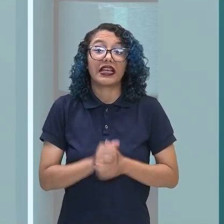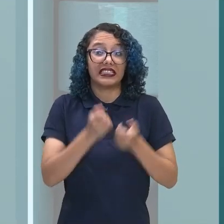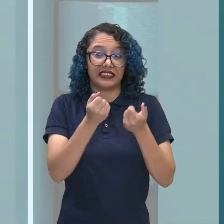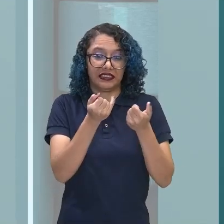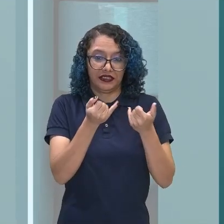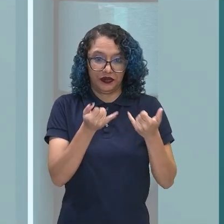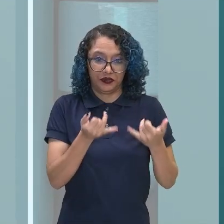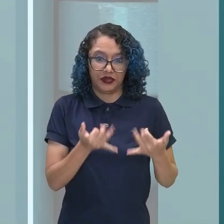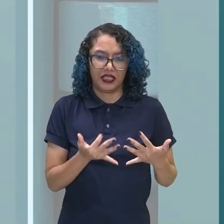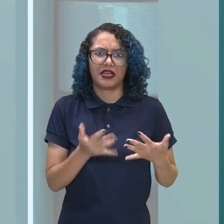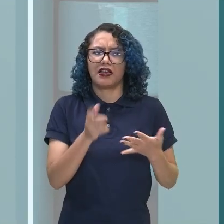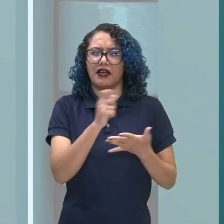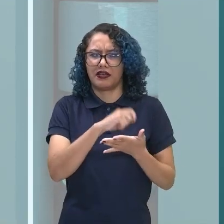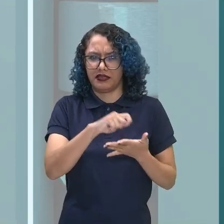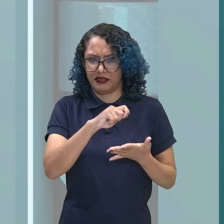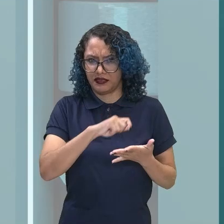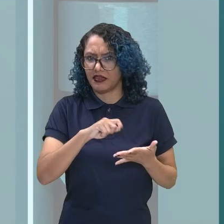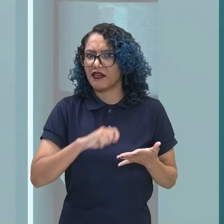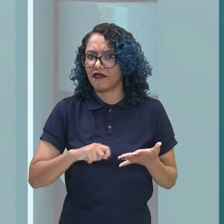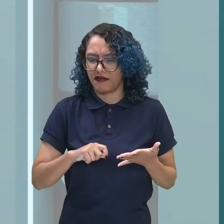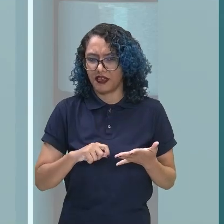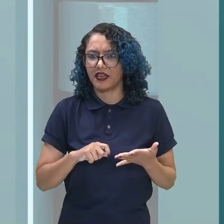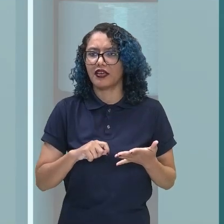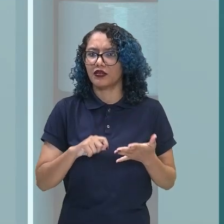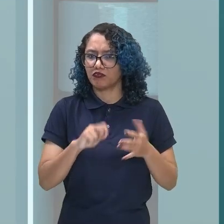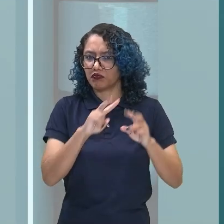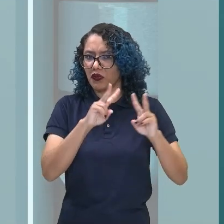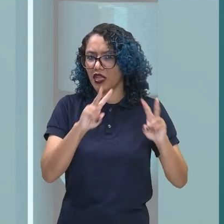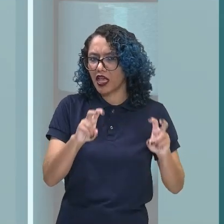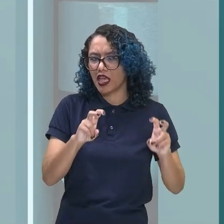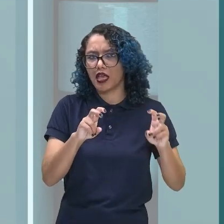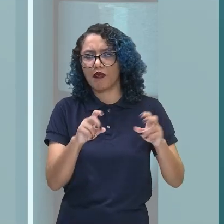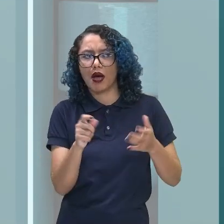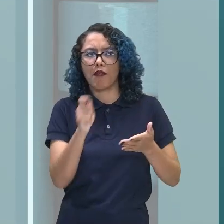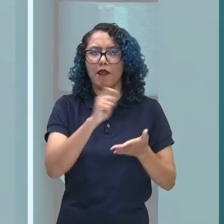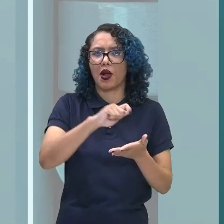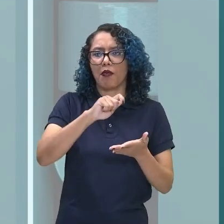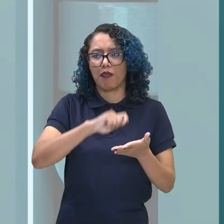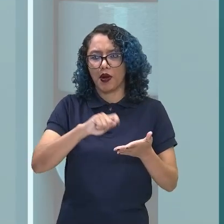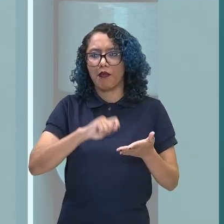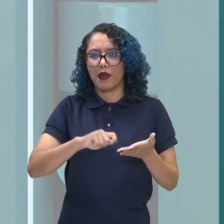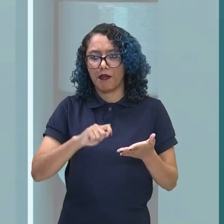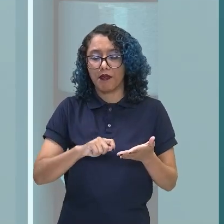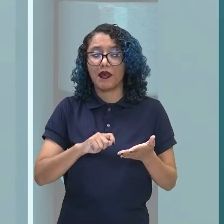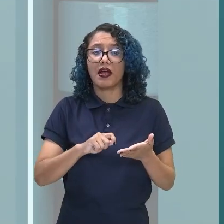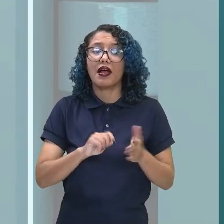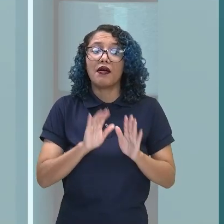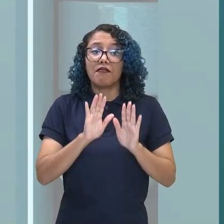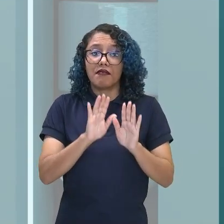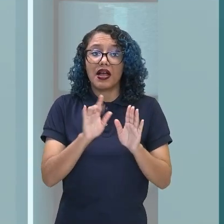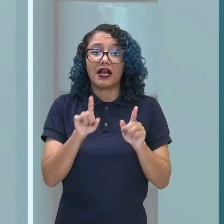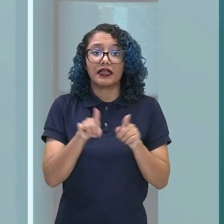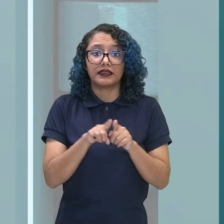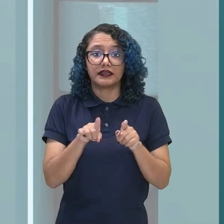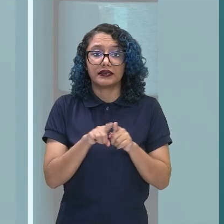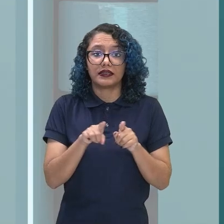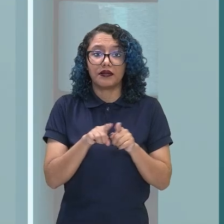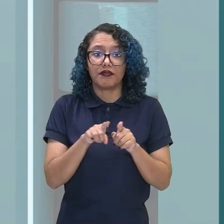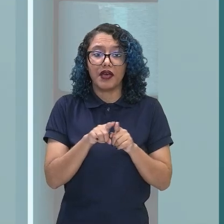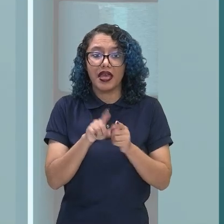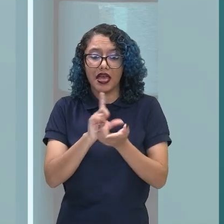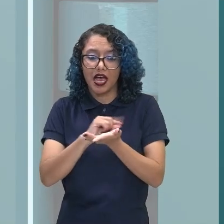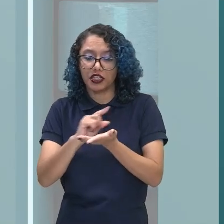É escrever, né? Vai falar sobre determinado tema. Não é só isso no